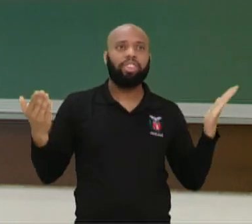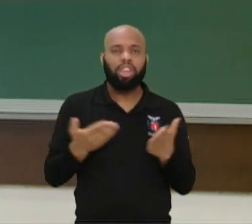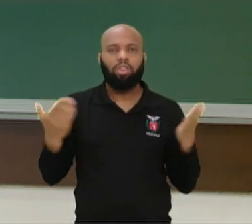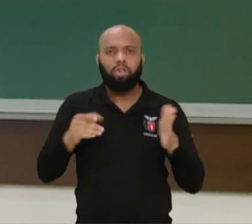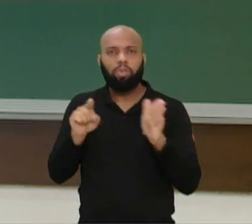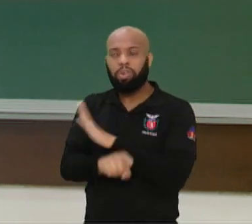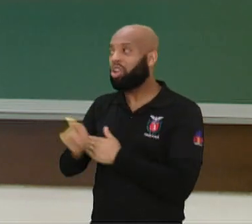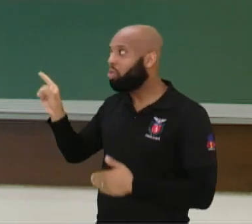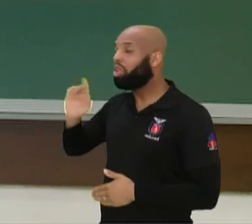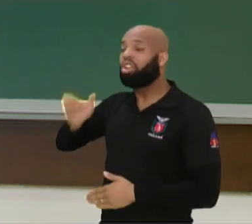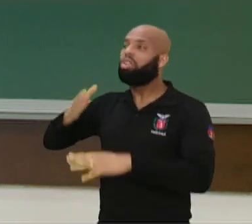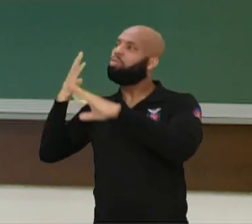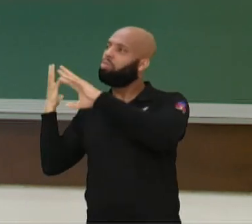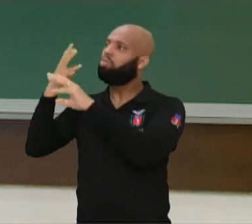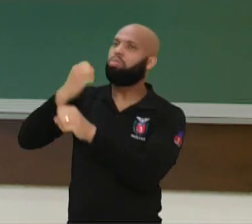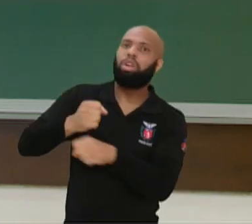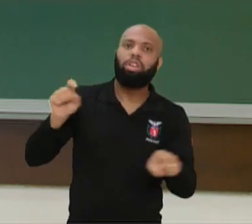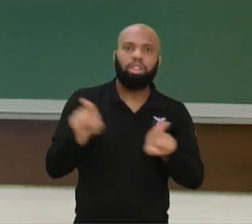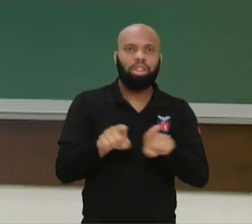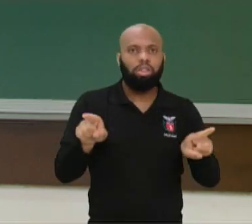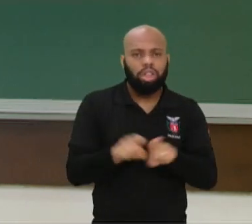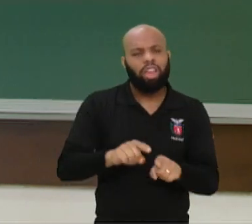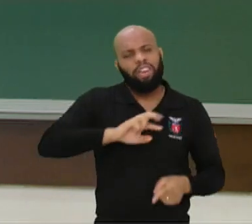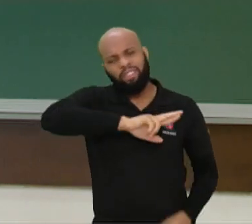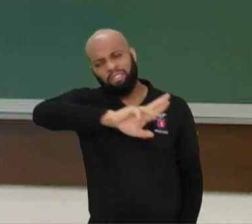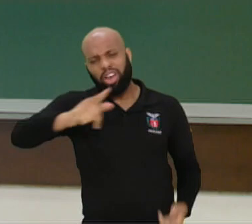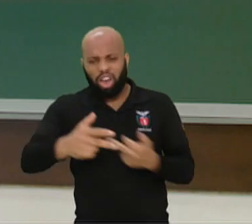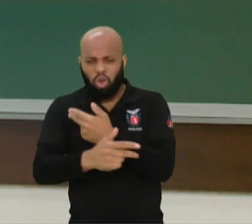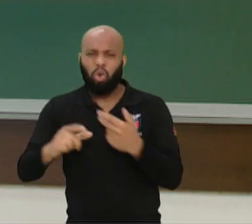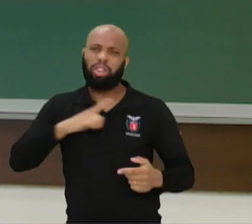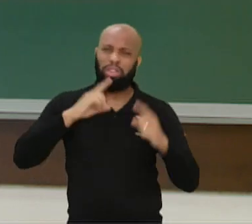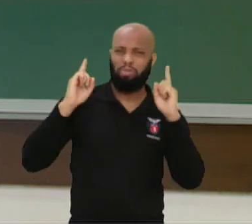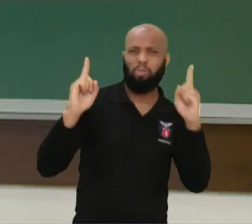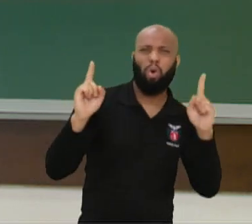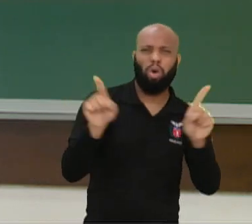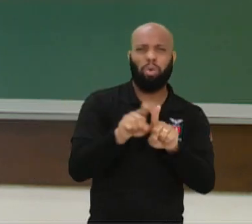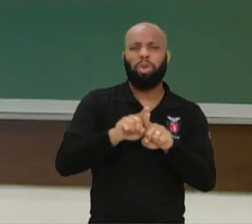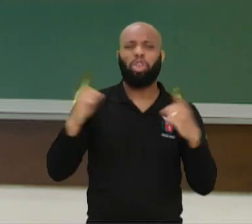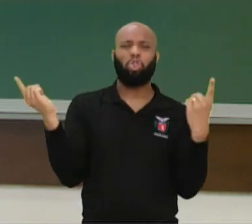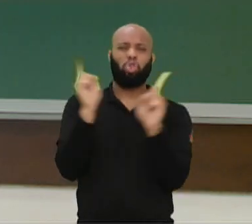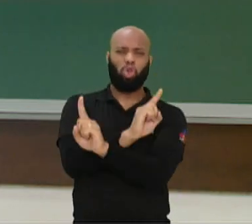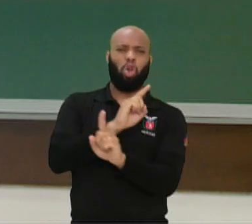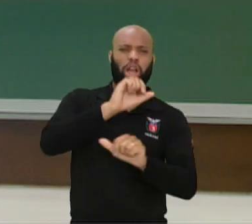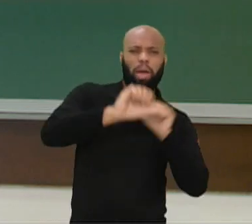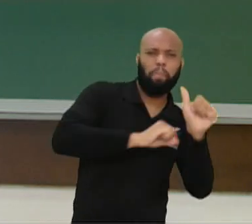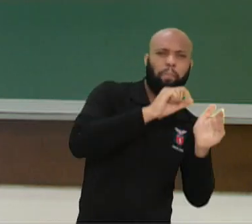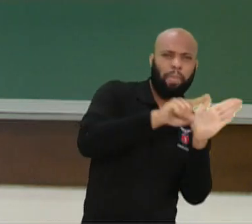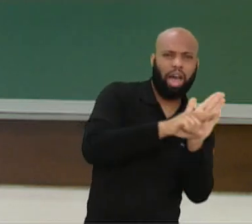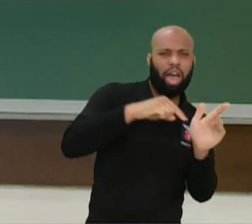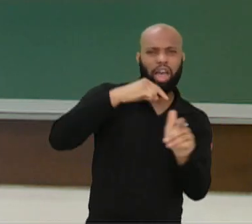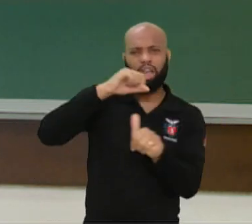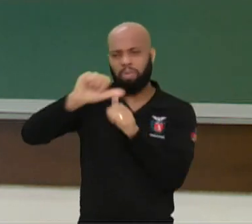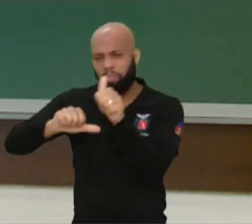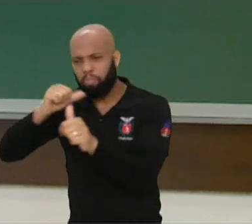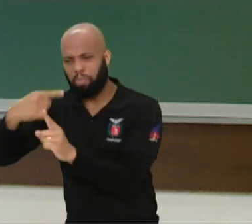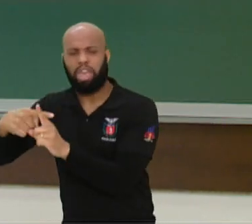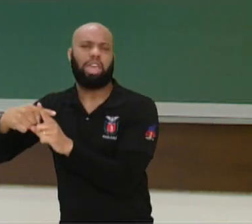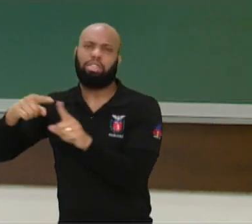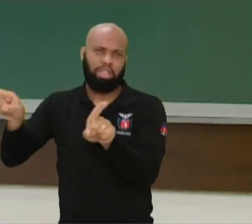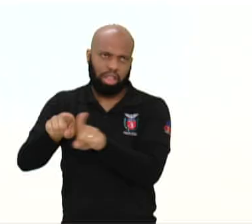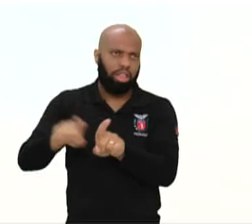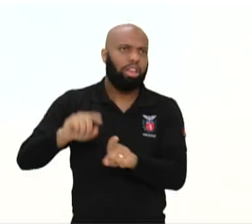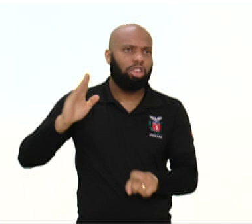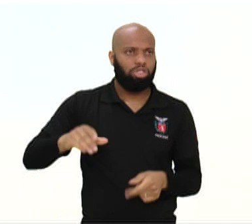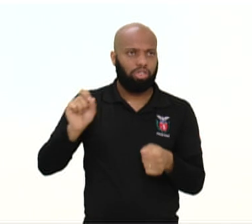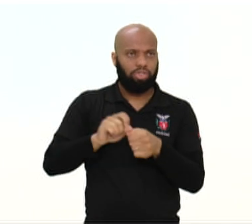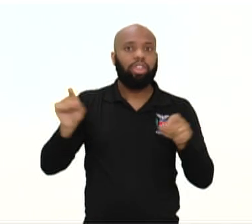gente já revisou o conjugado, já revisou o módulo, já revisou a subtração de números complexos e fizemos